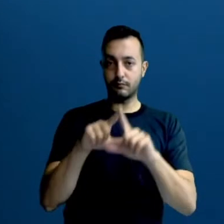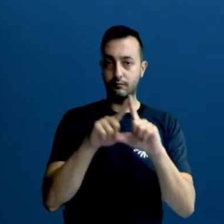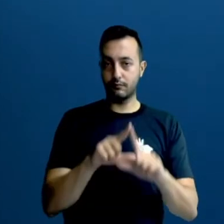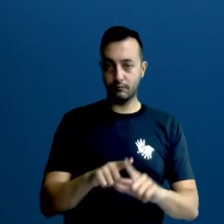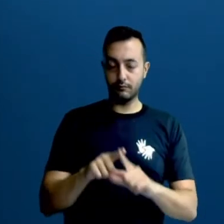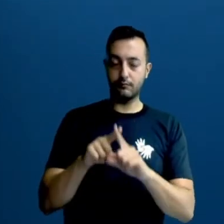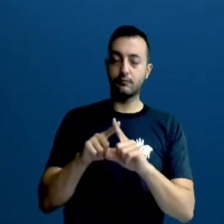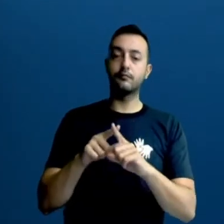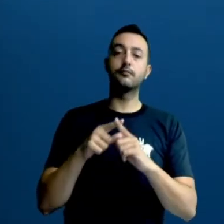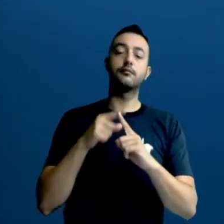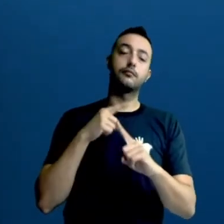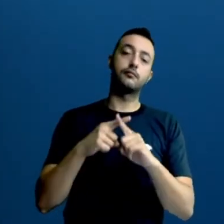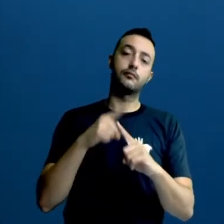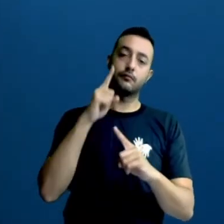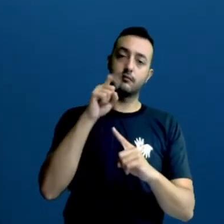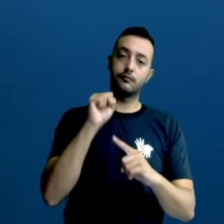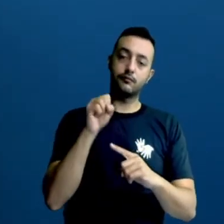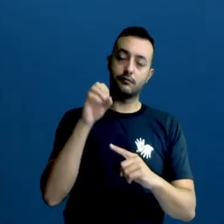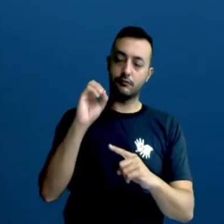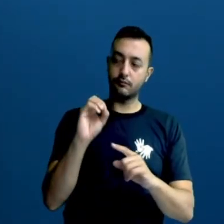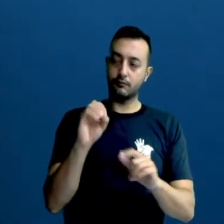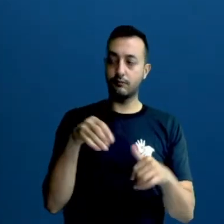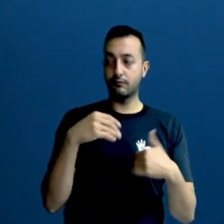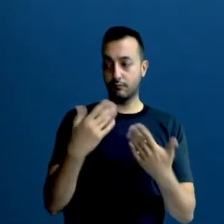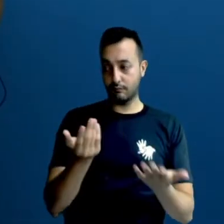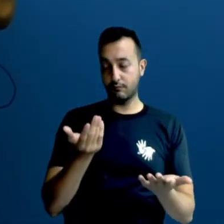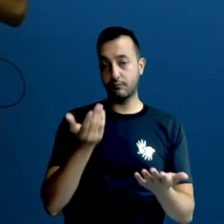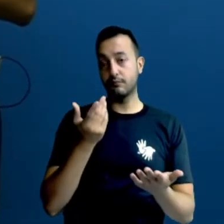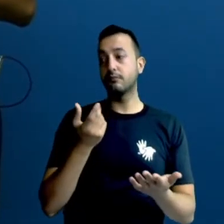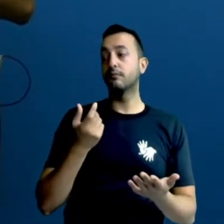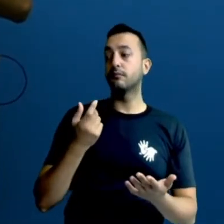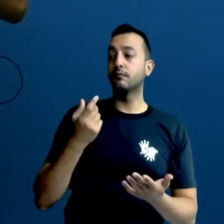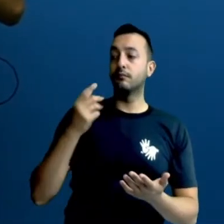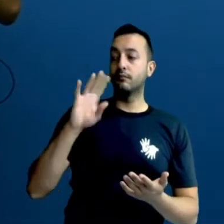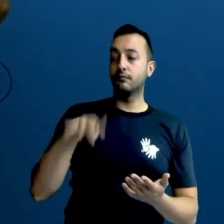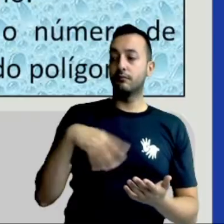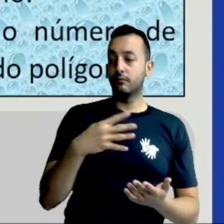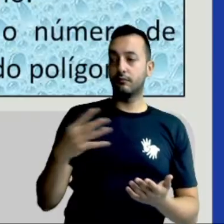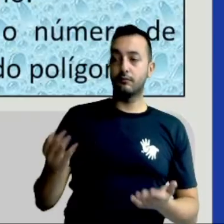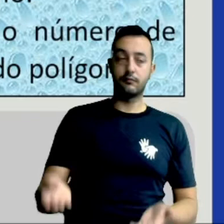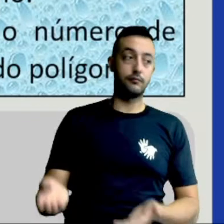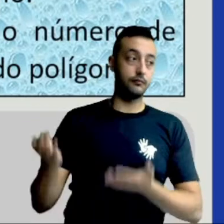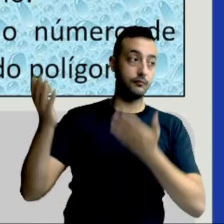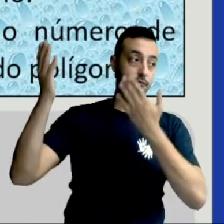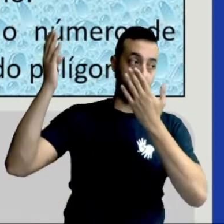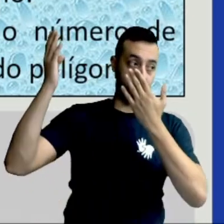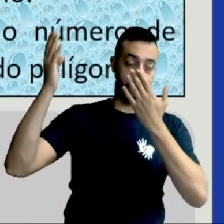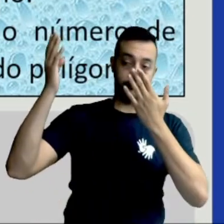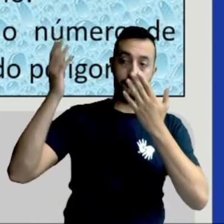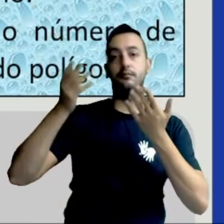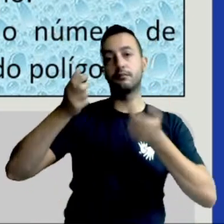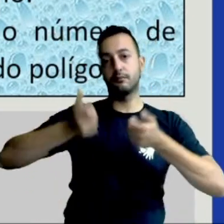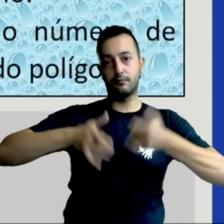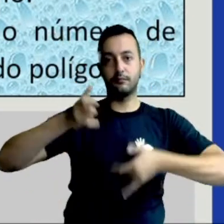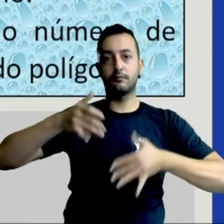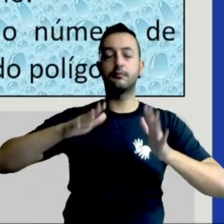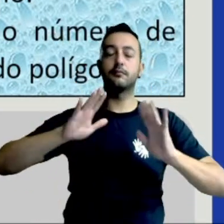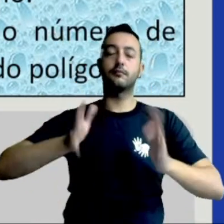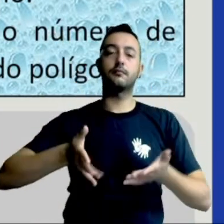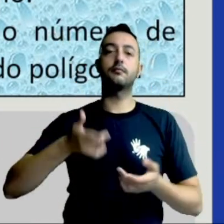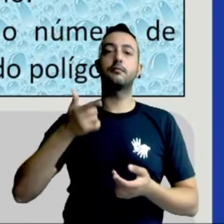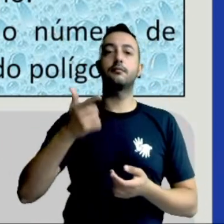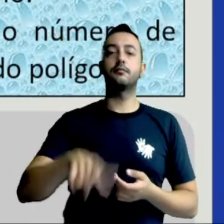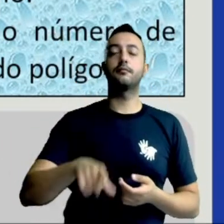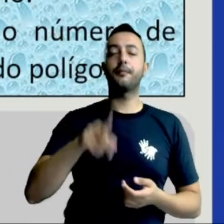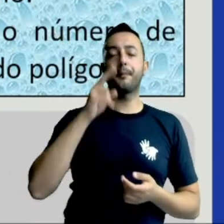triângulos que foi dividido por 180. Então, olha lá essa tabela aqui, mostrando isso que eu expliquei, né? Então, de novo,